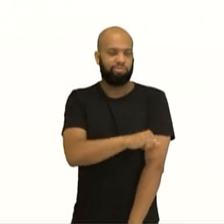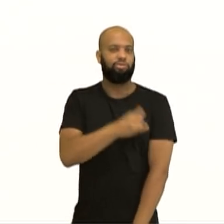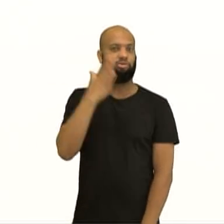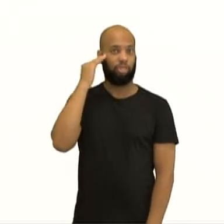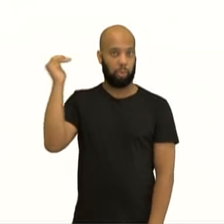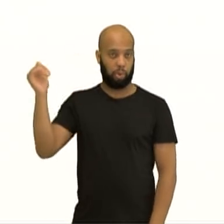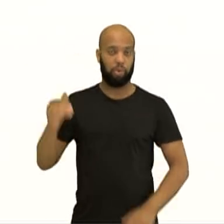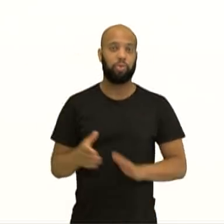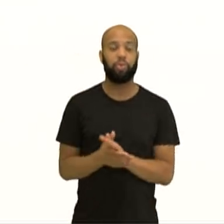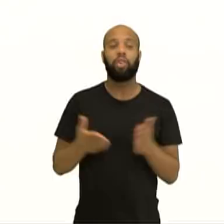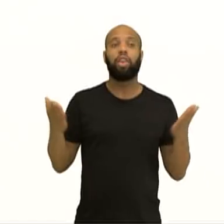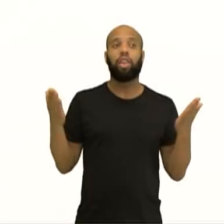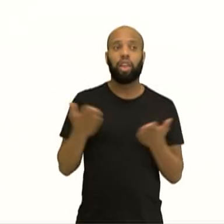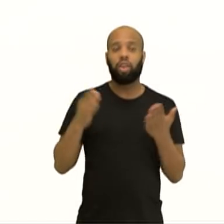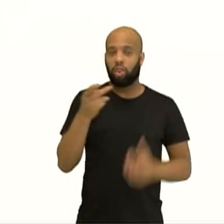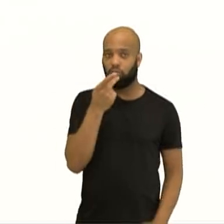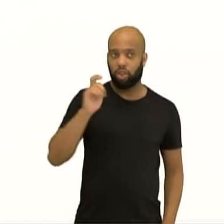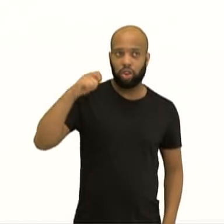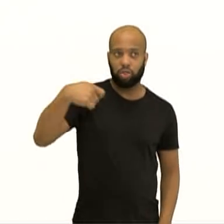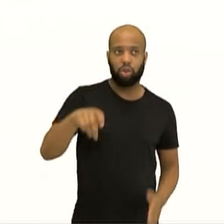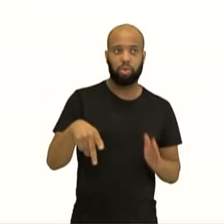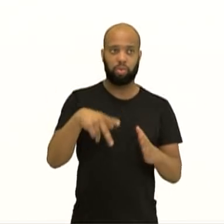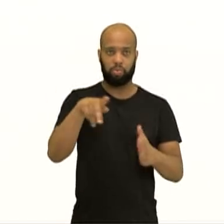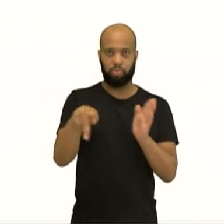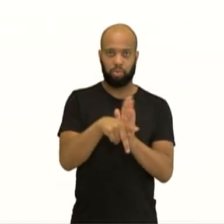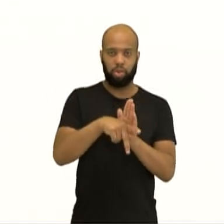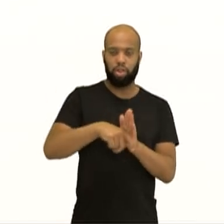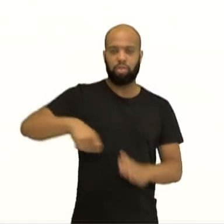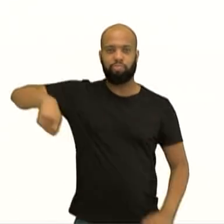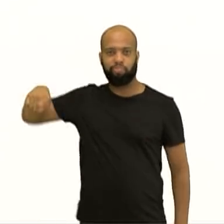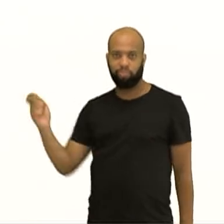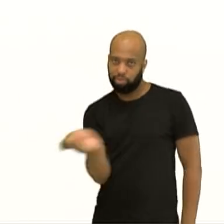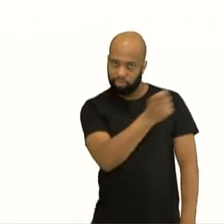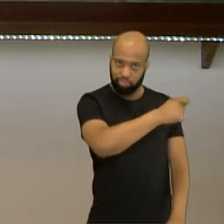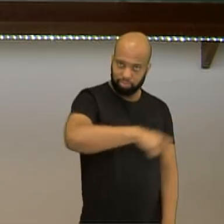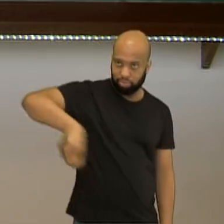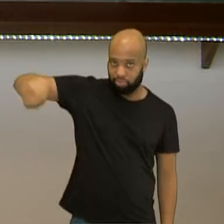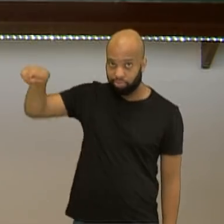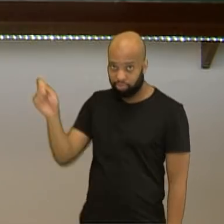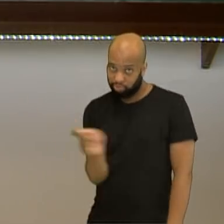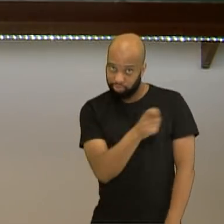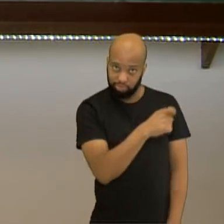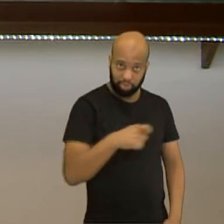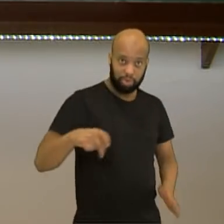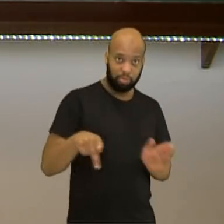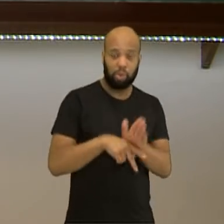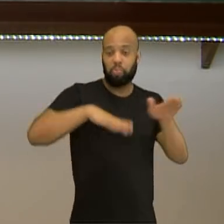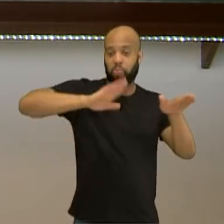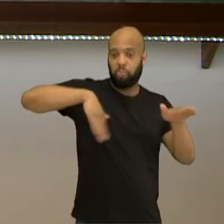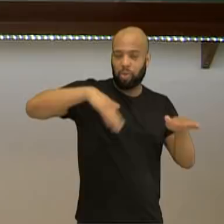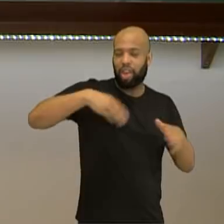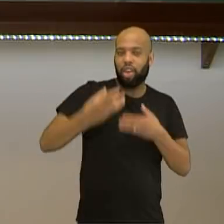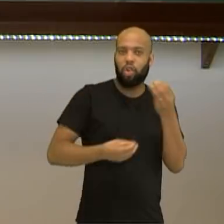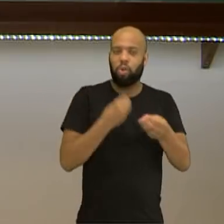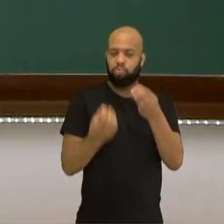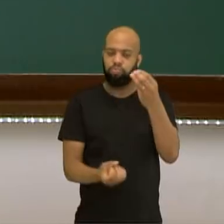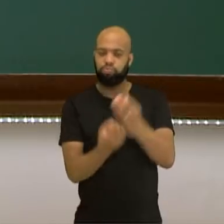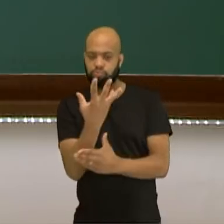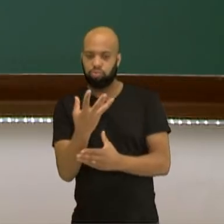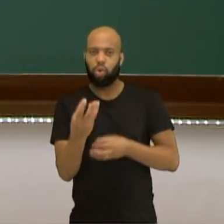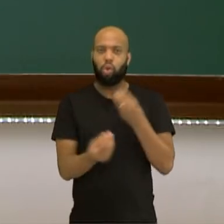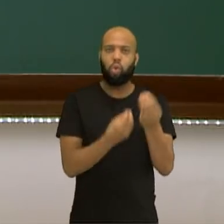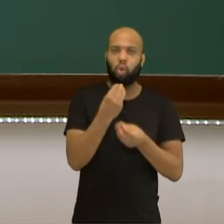Então, vamos falar um pouquinho sobre o frescobol. Como surgiu, como que foi a história, né? Como que